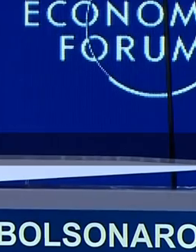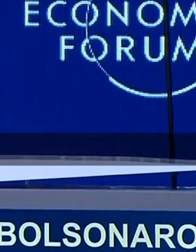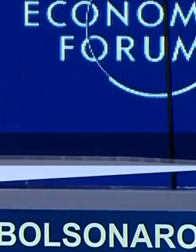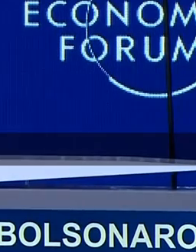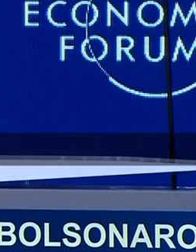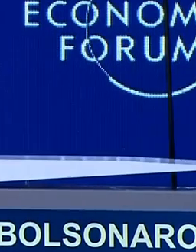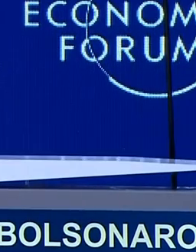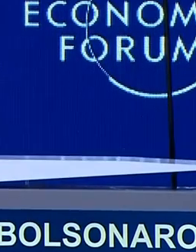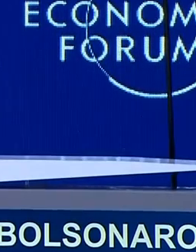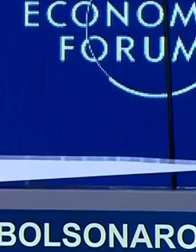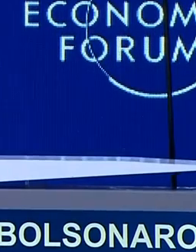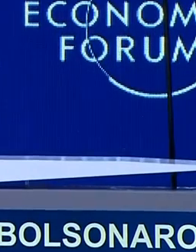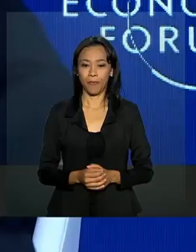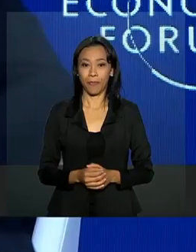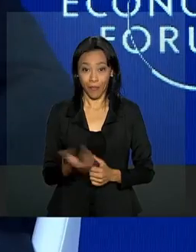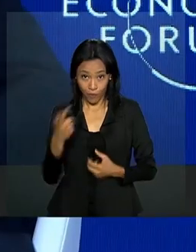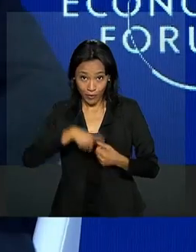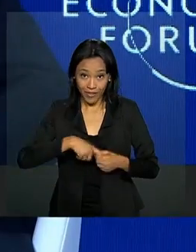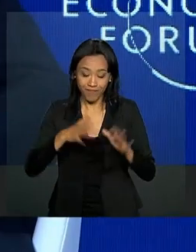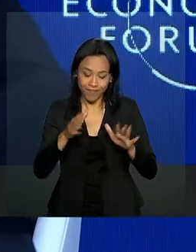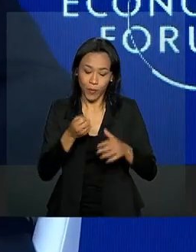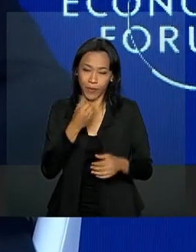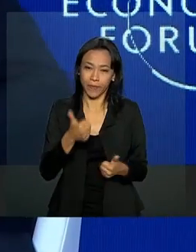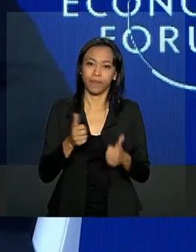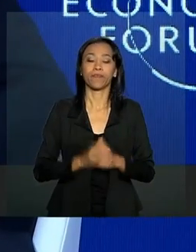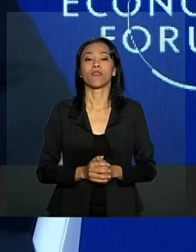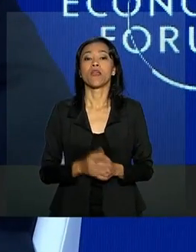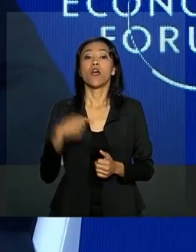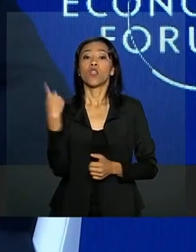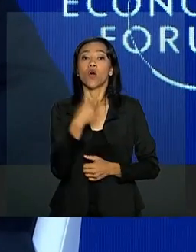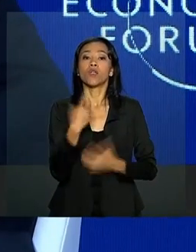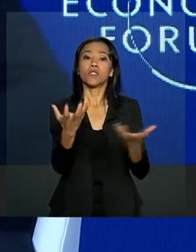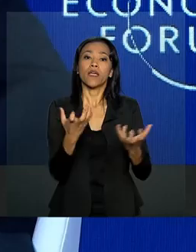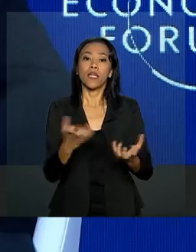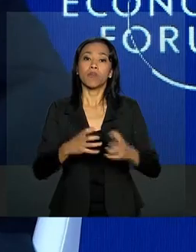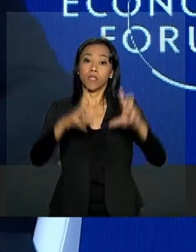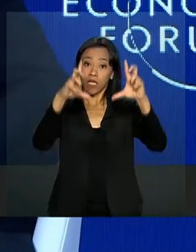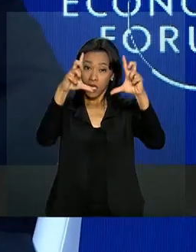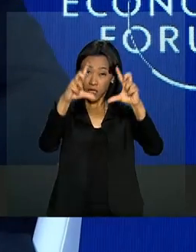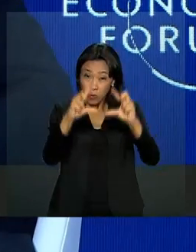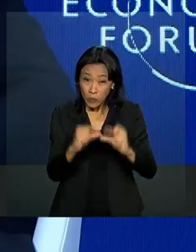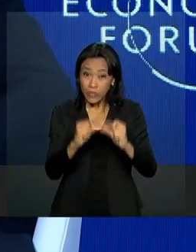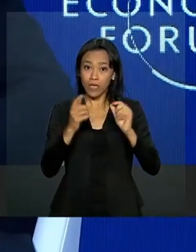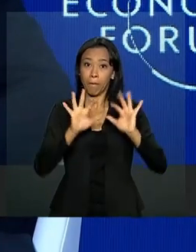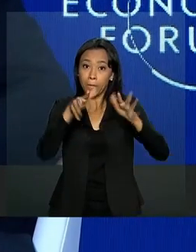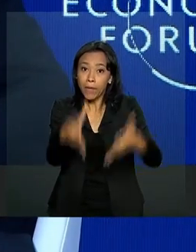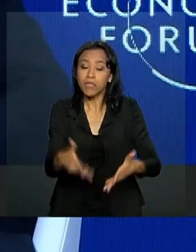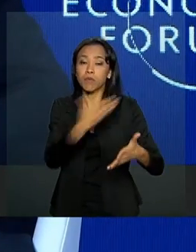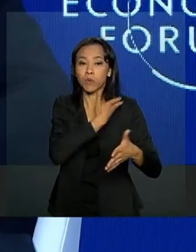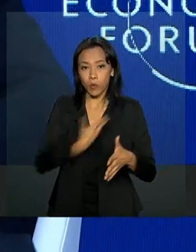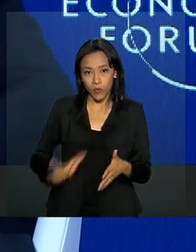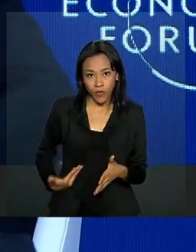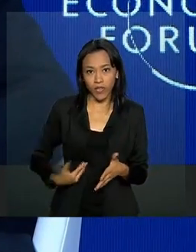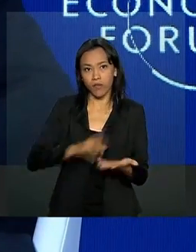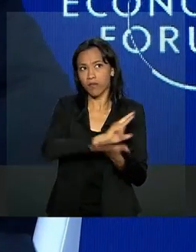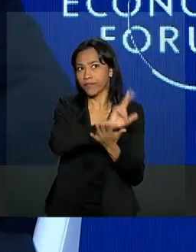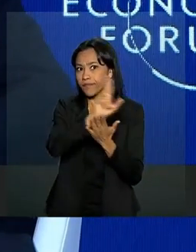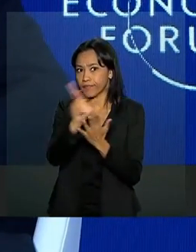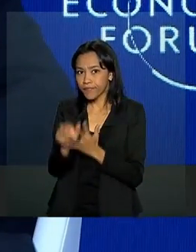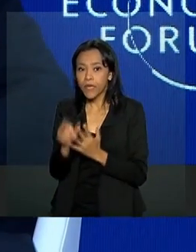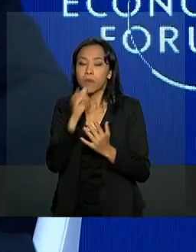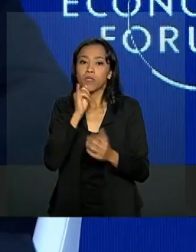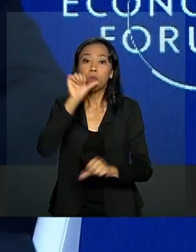transformation of Brazil? Nós pretendemos diminuir o tamanho do Estado, realizar reformas, como por exemplo,